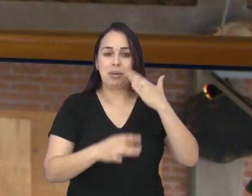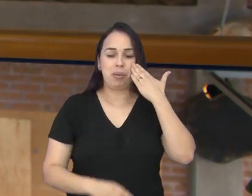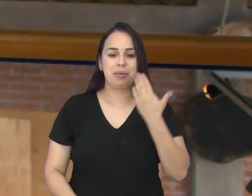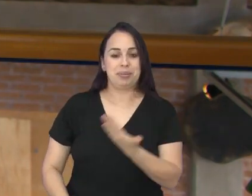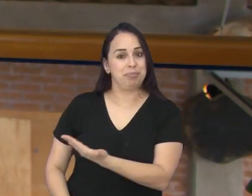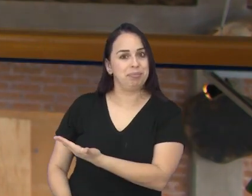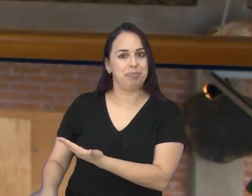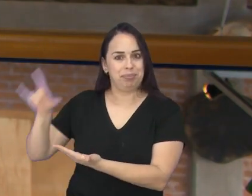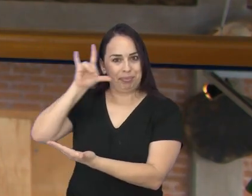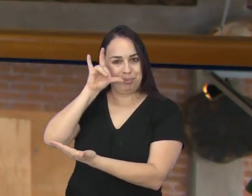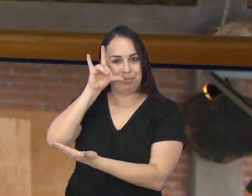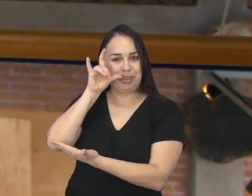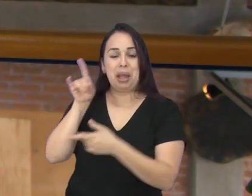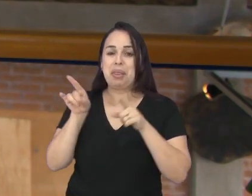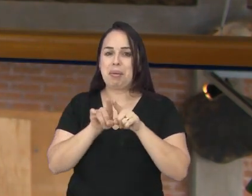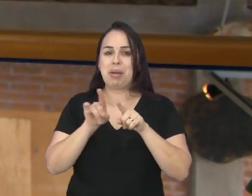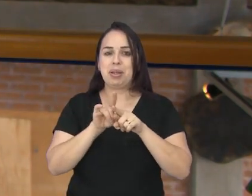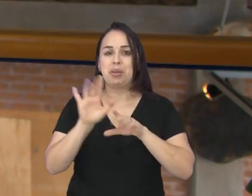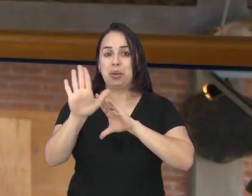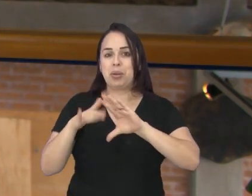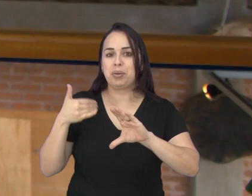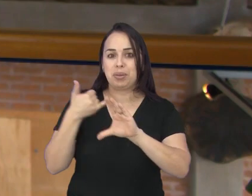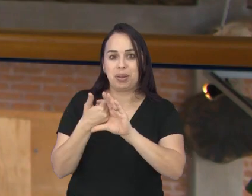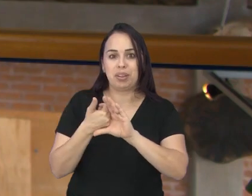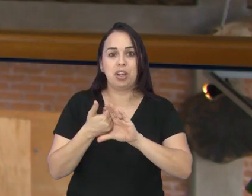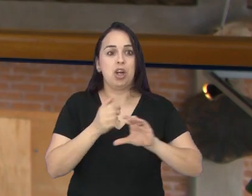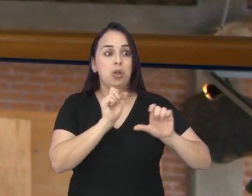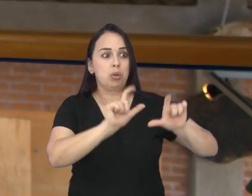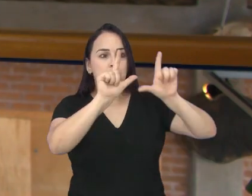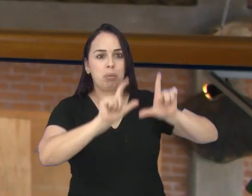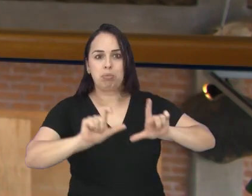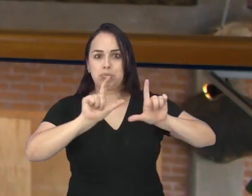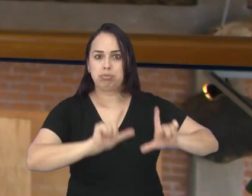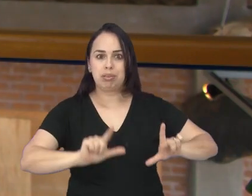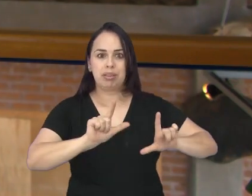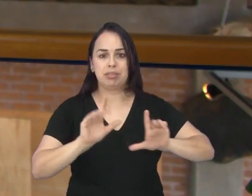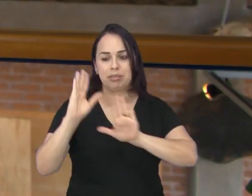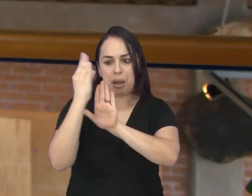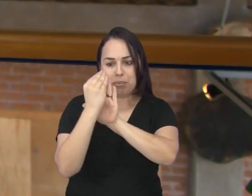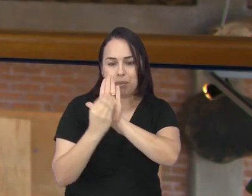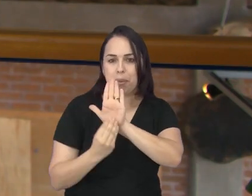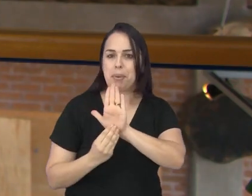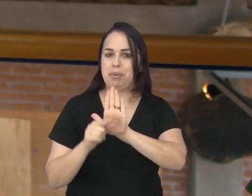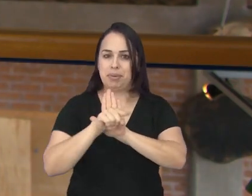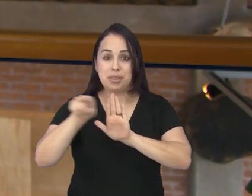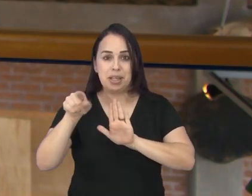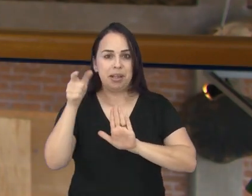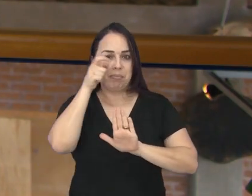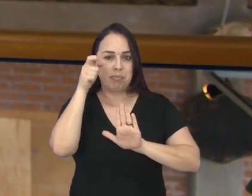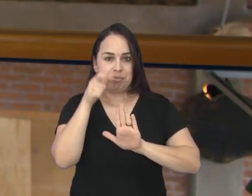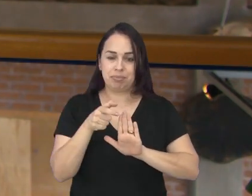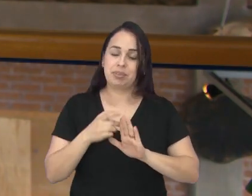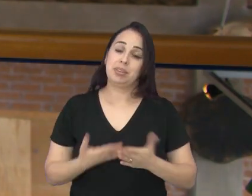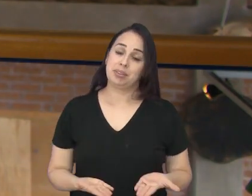Tem o nosso Instagram aí e também o nosso YouTube, onde todos os outros programas sempre vão ficando disponíveis para